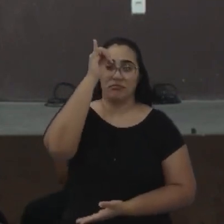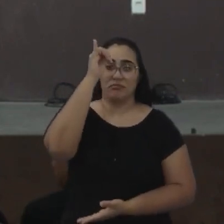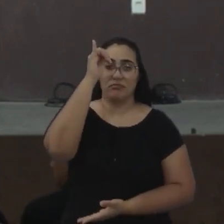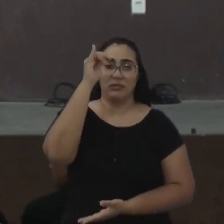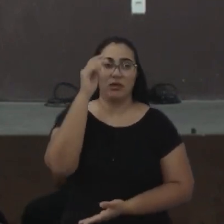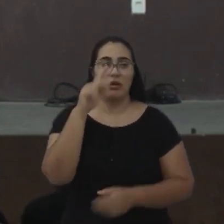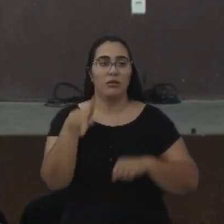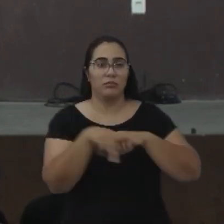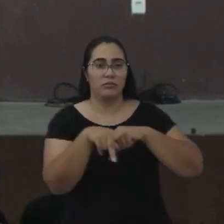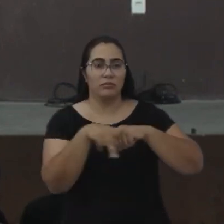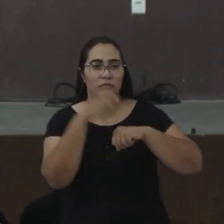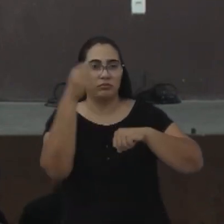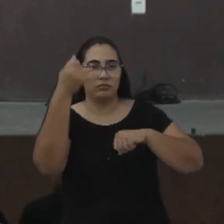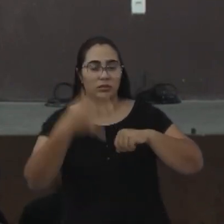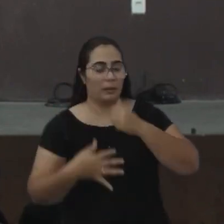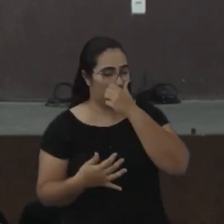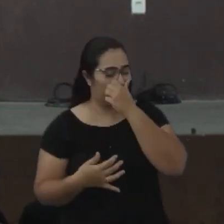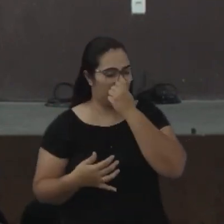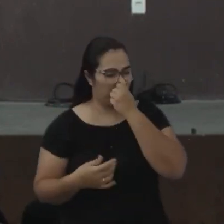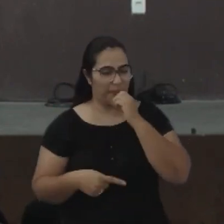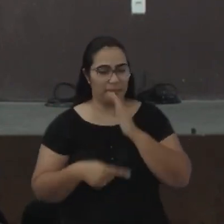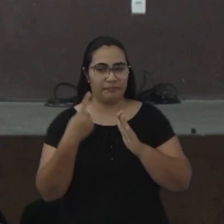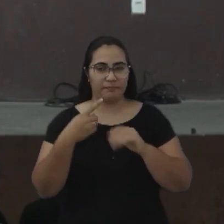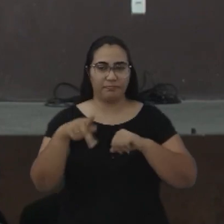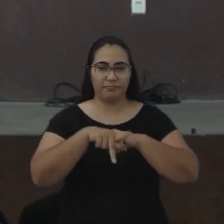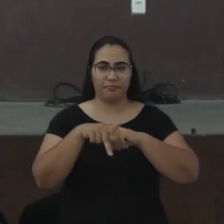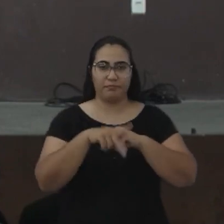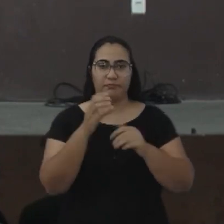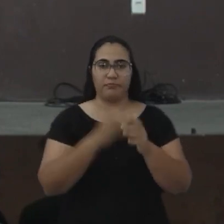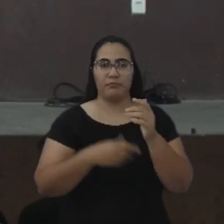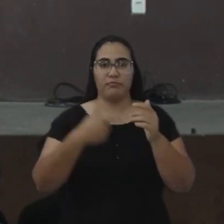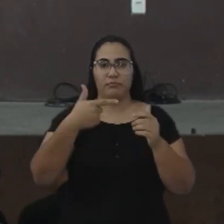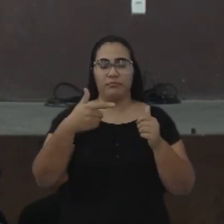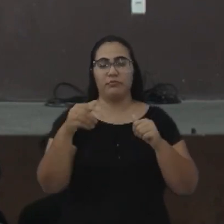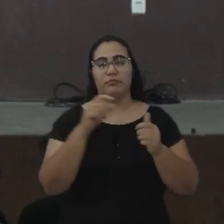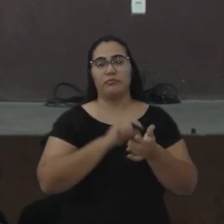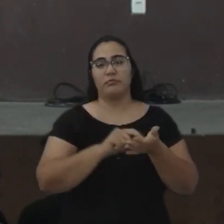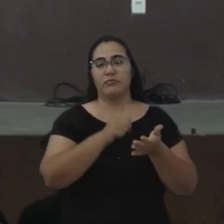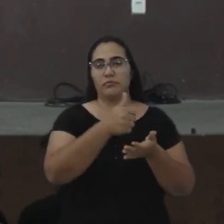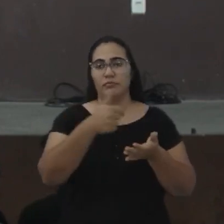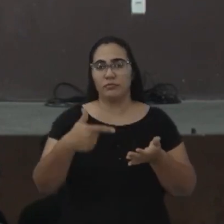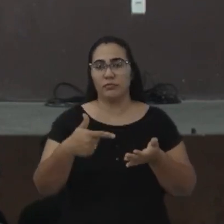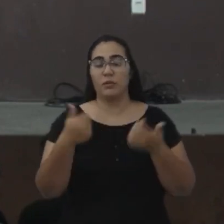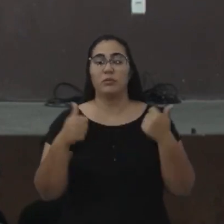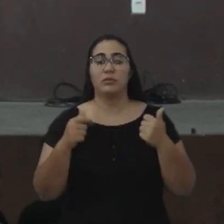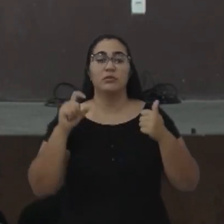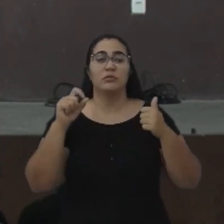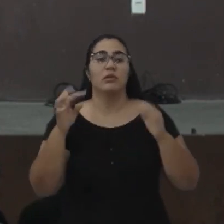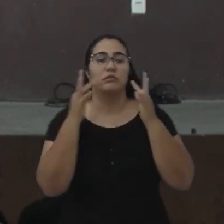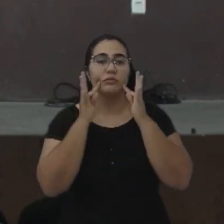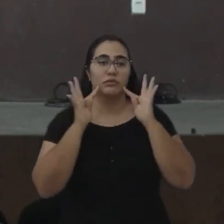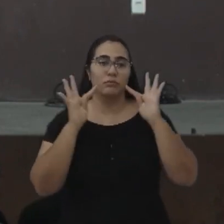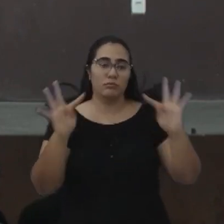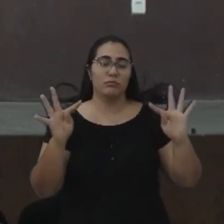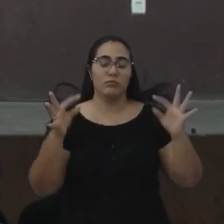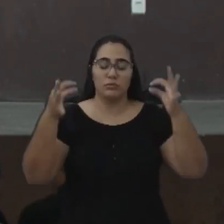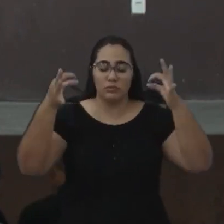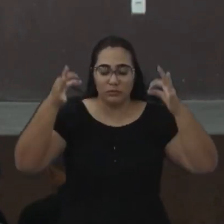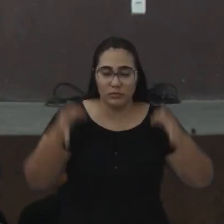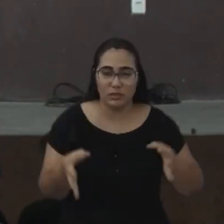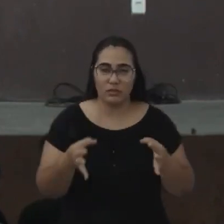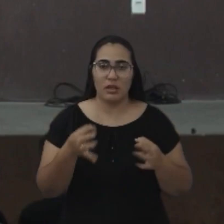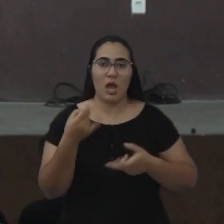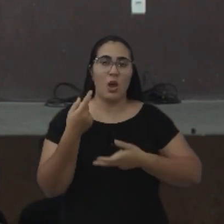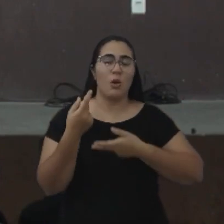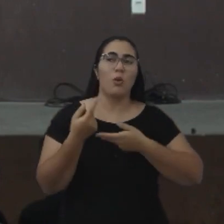Pedro diz assim, 1 Pedro 2,12, mantendo exemplar o vosso procedimento no meio dos gentios, para que naquilo que falam